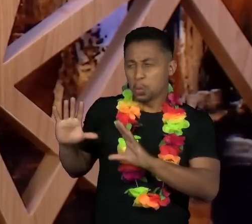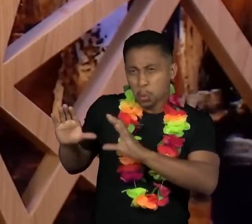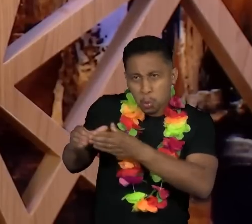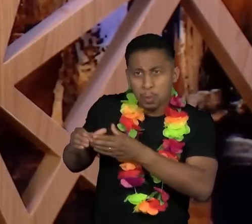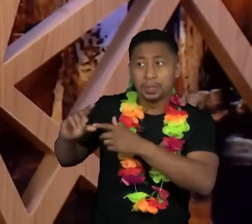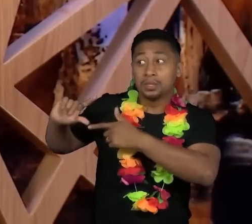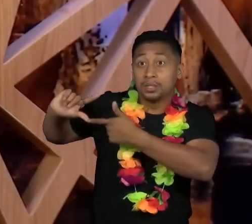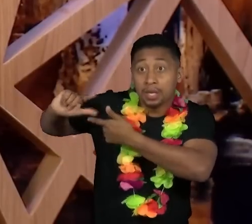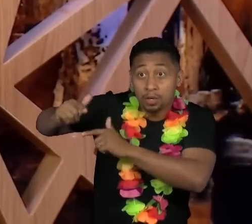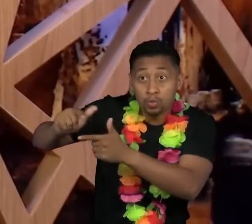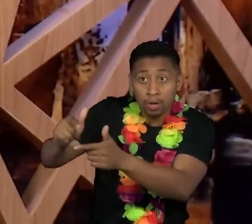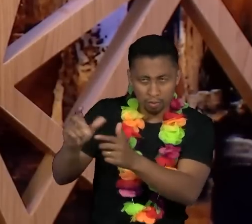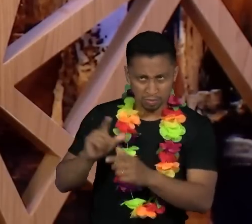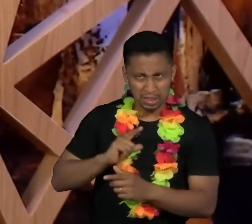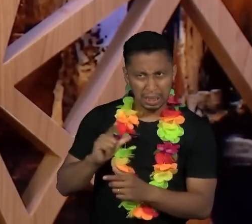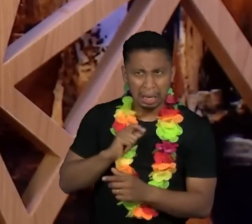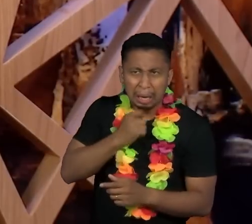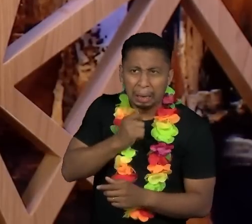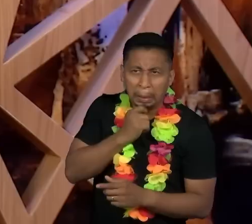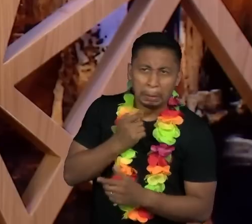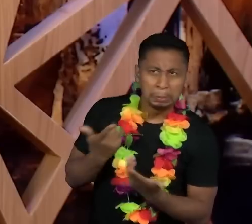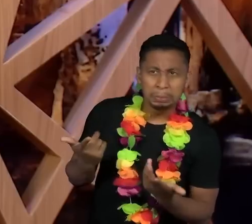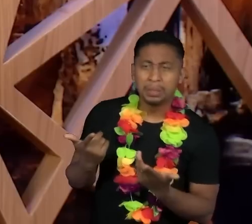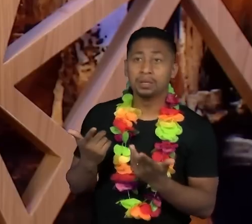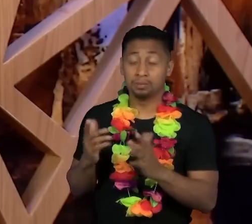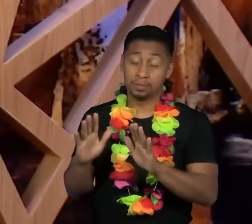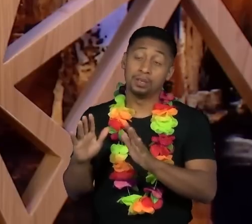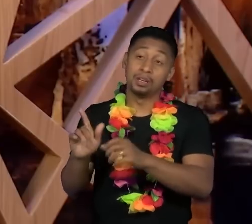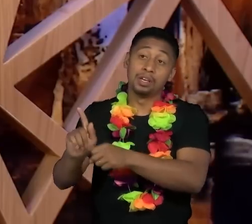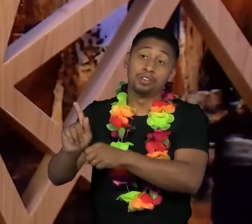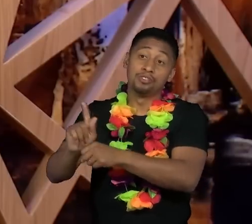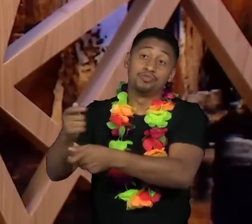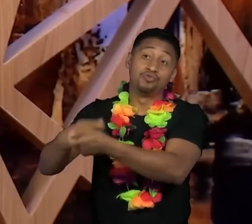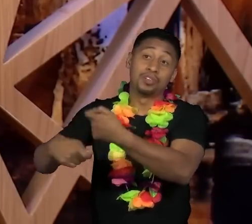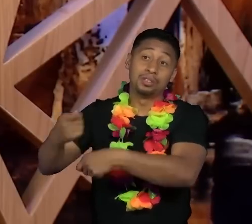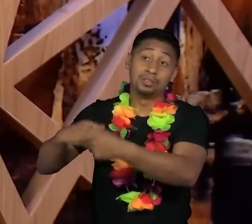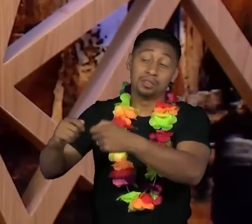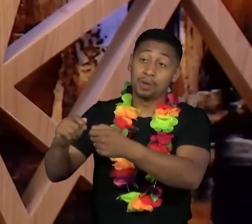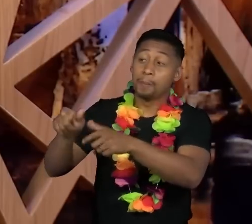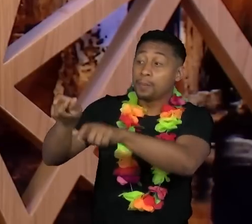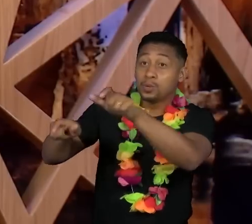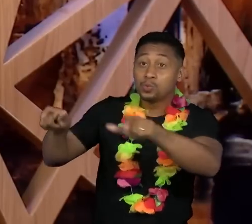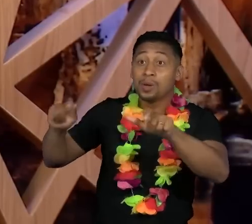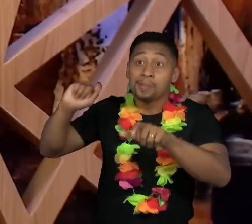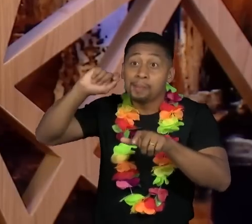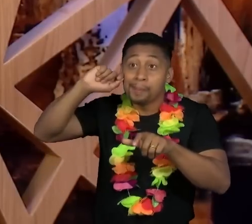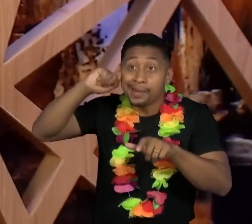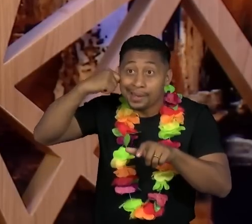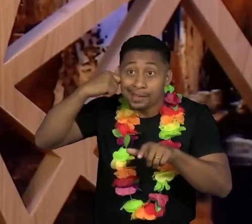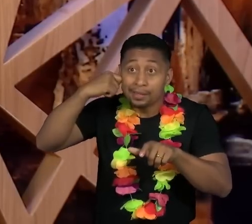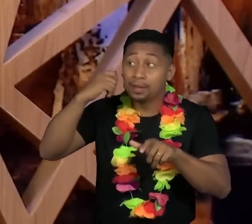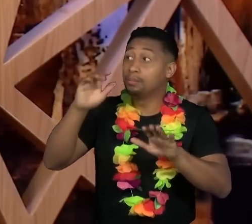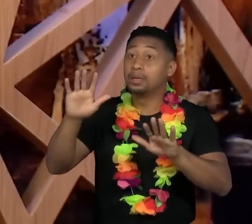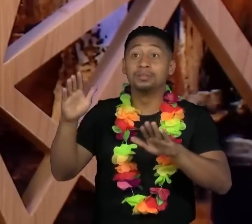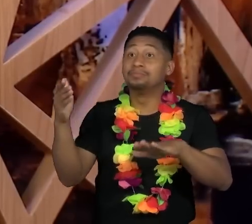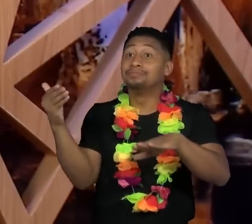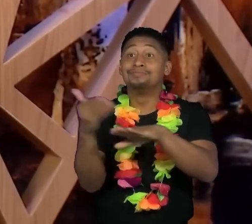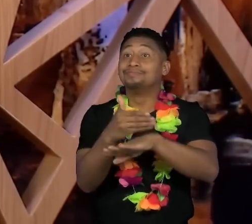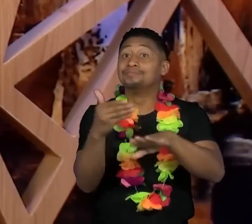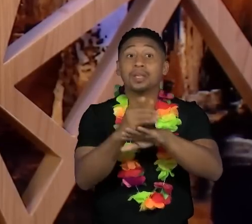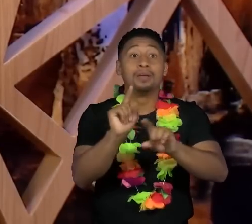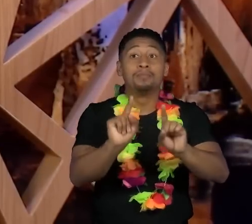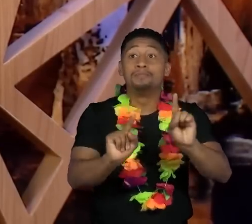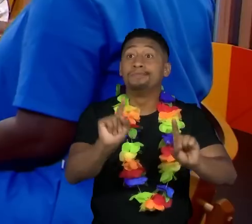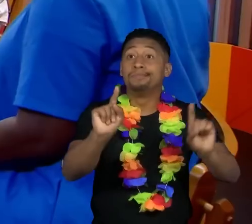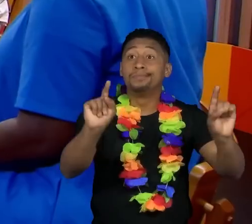as escolas de samba cuja a gestão está na mão das pessoas pretas, que não estão concorrendo no grupo especial como